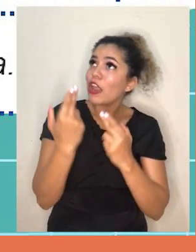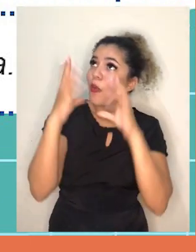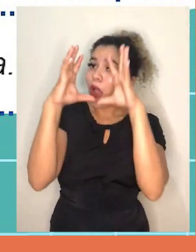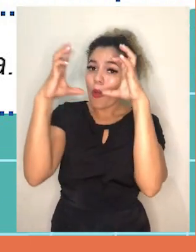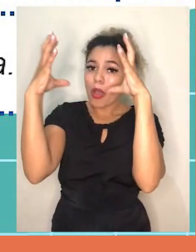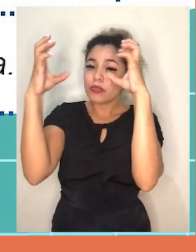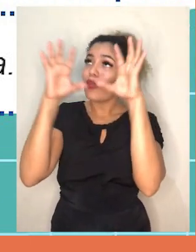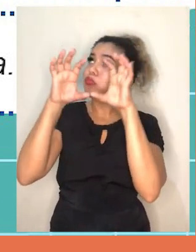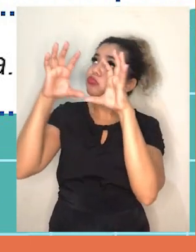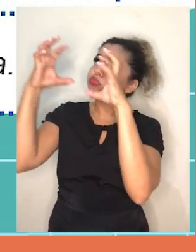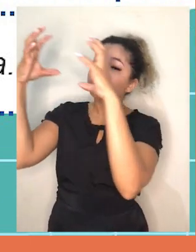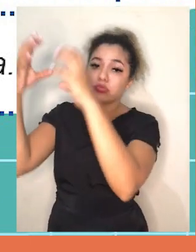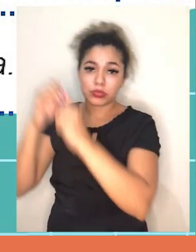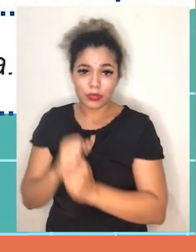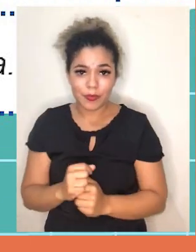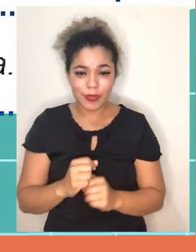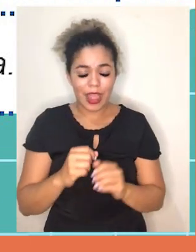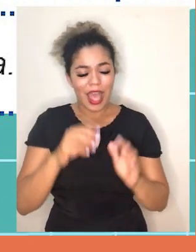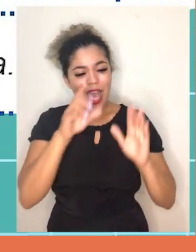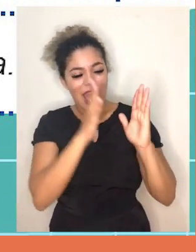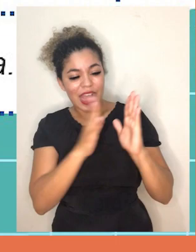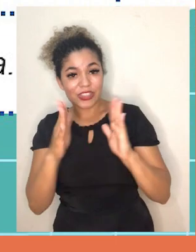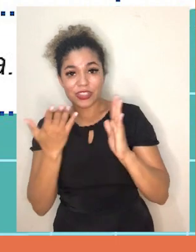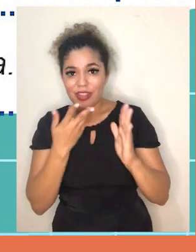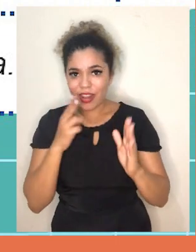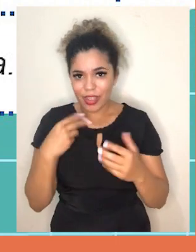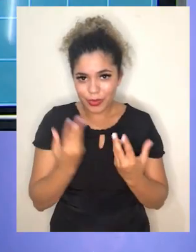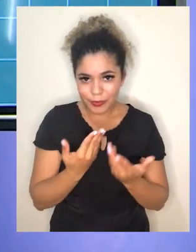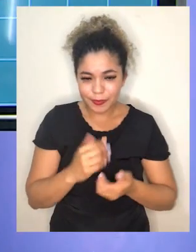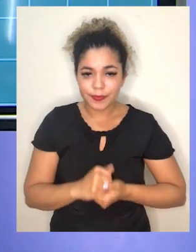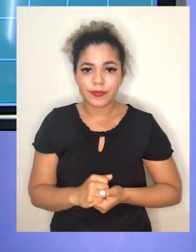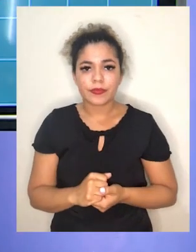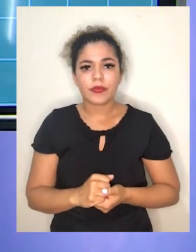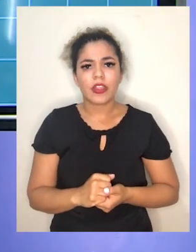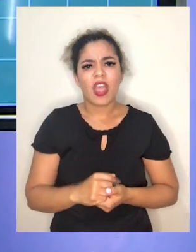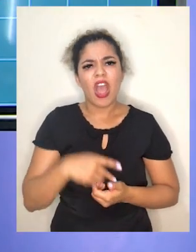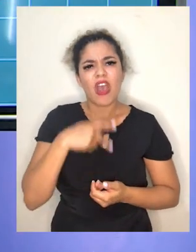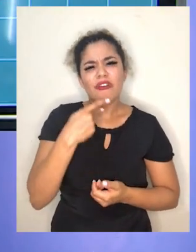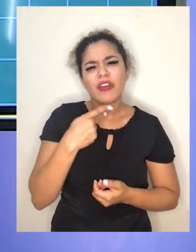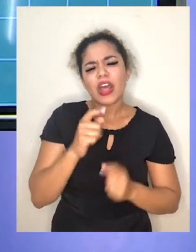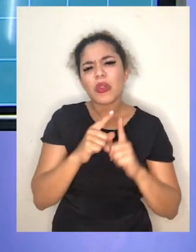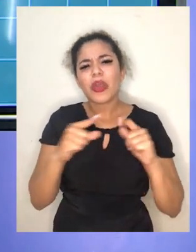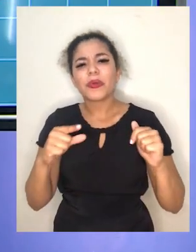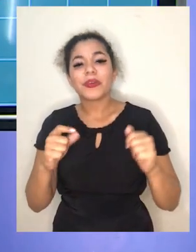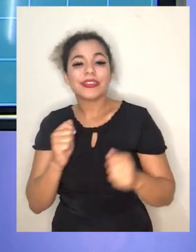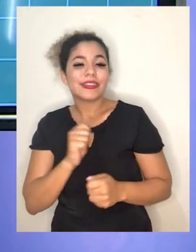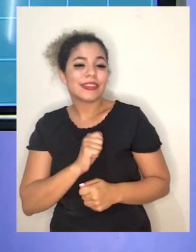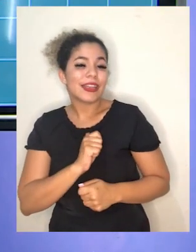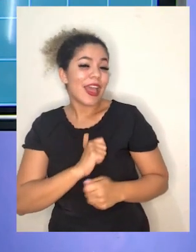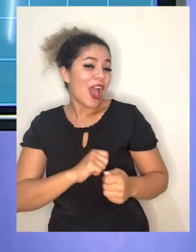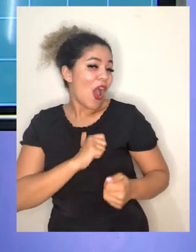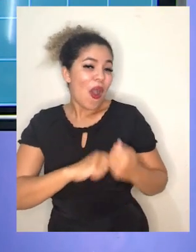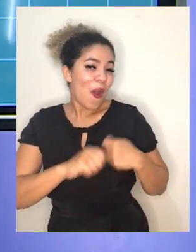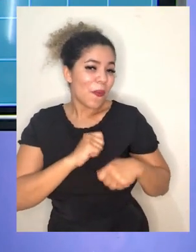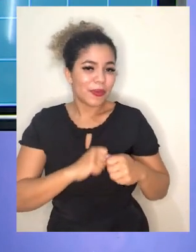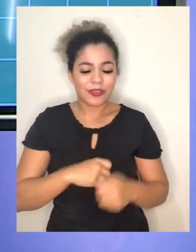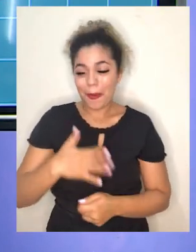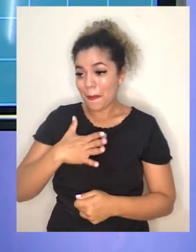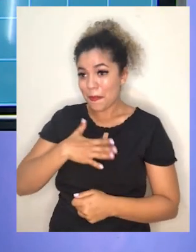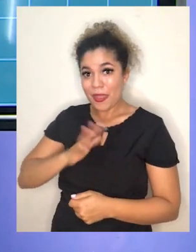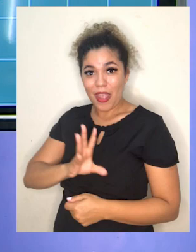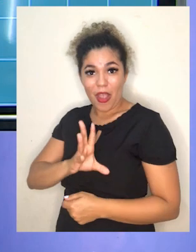uma nuvem que voa. Leia essa tirinha comigo. Fala uma coisa romântica.